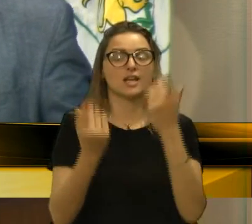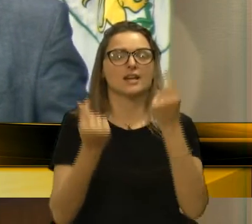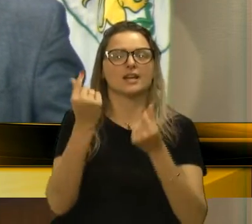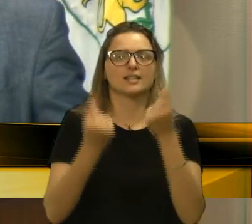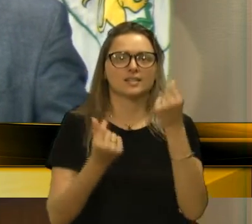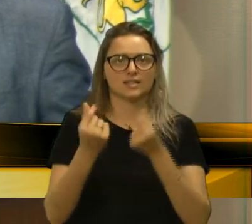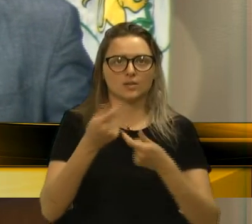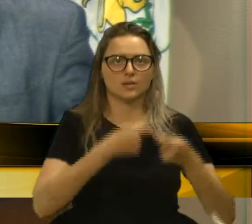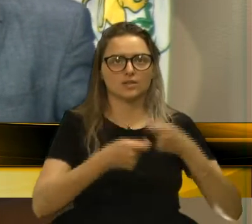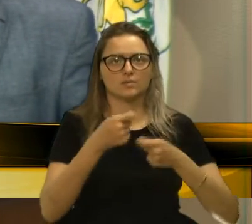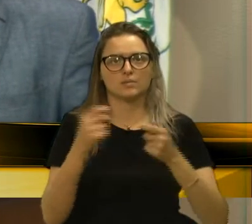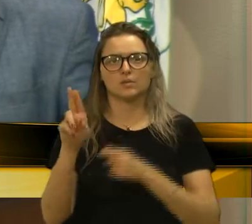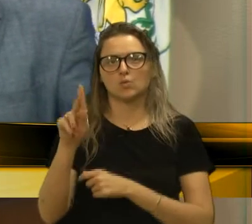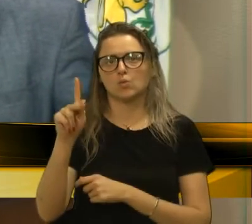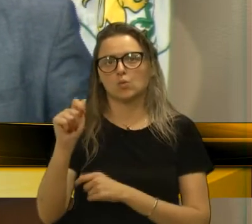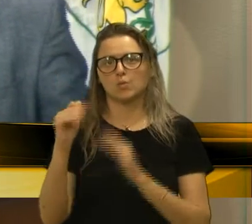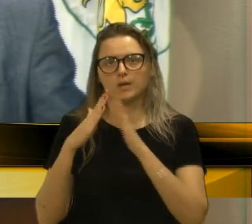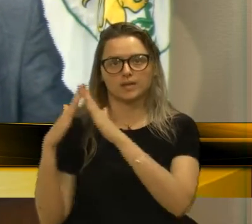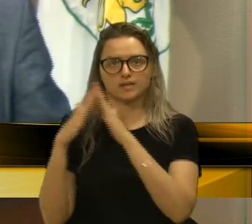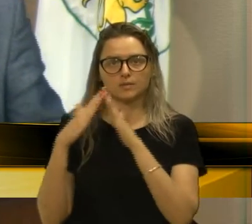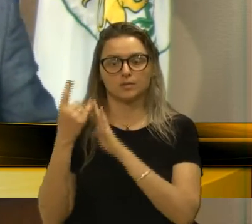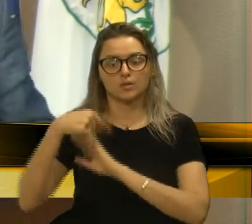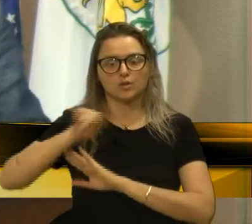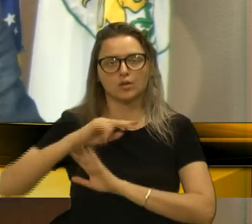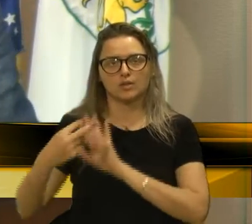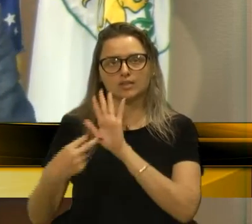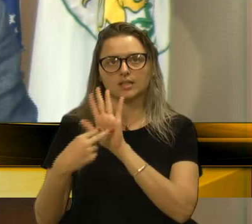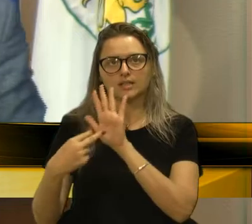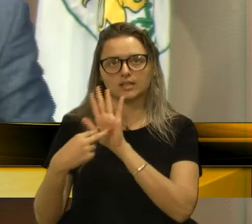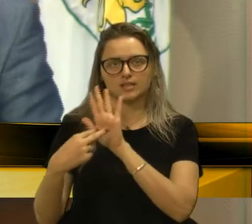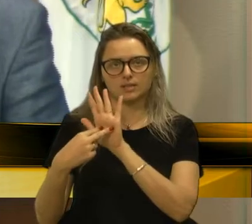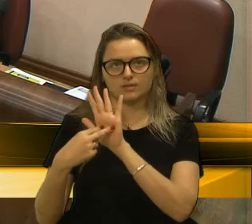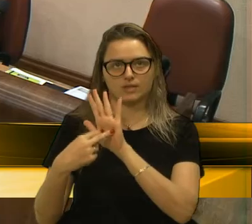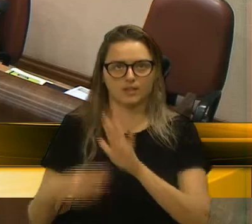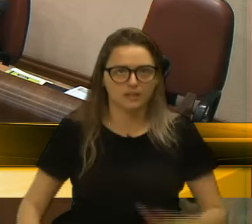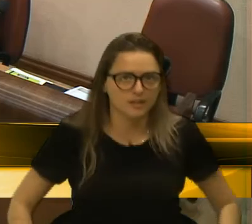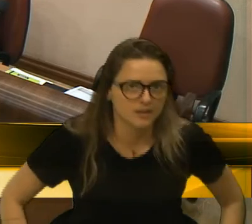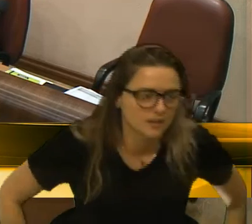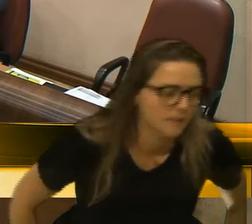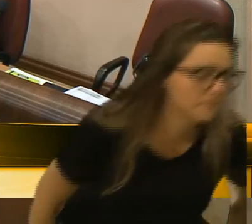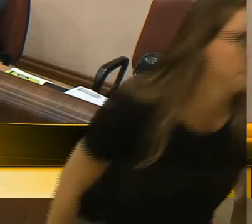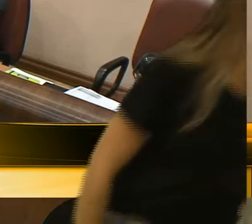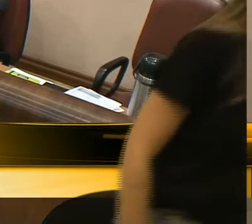uma empresa que administra uma UPA em São Leopoldo. Fiquemos atentos aqui em Caxias também. Obrigado.